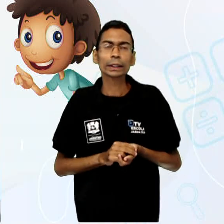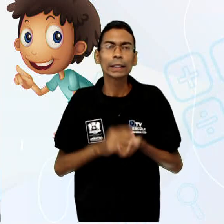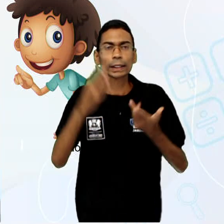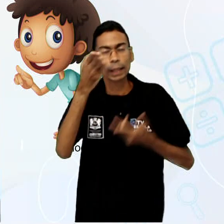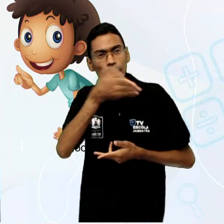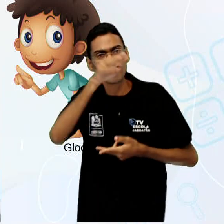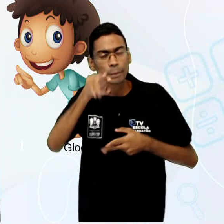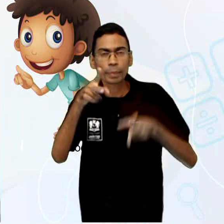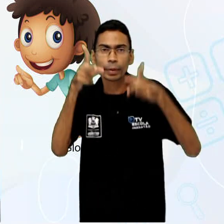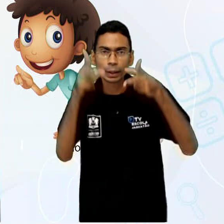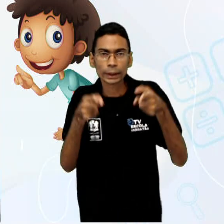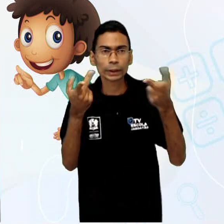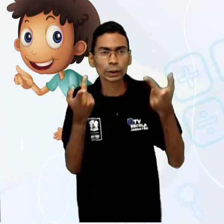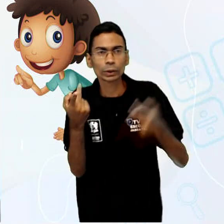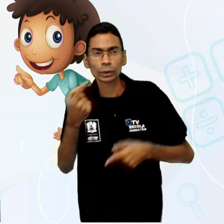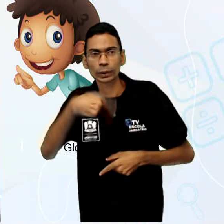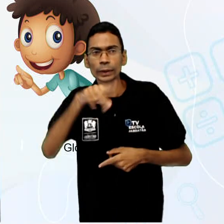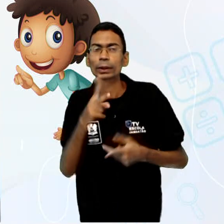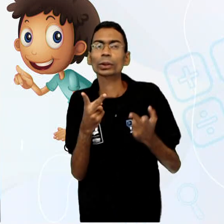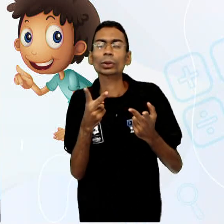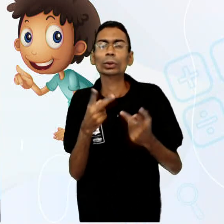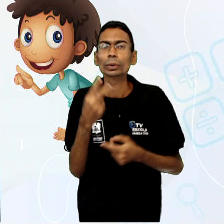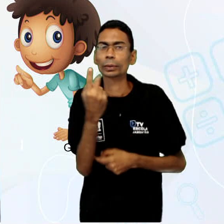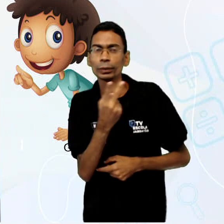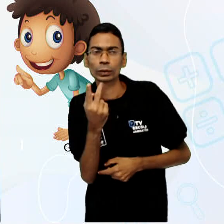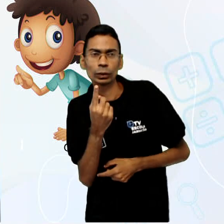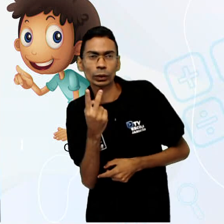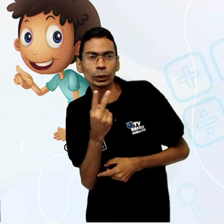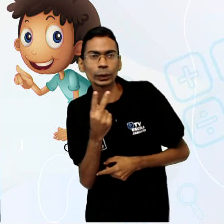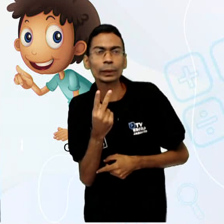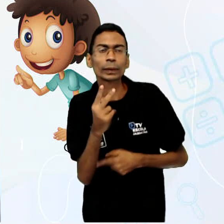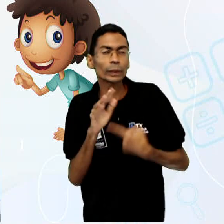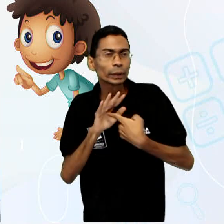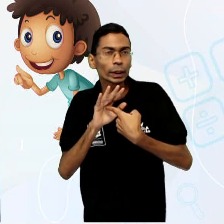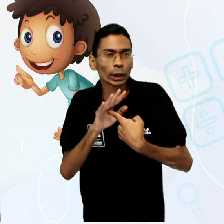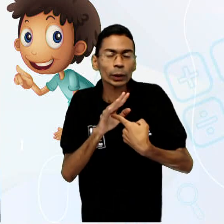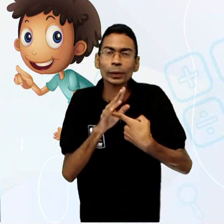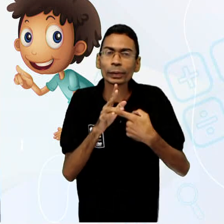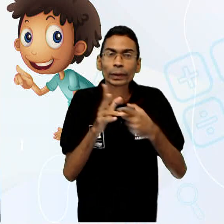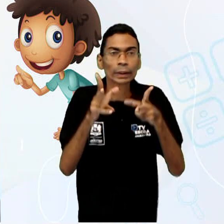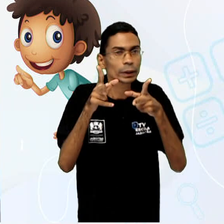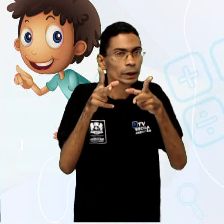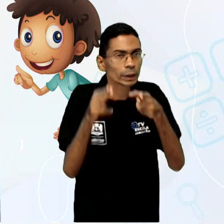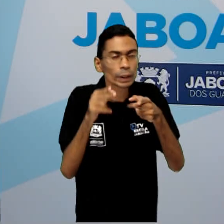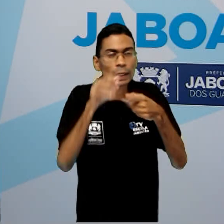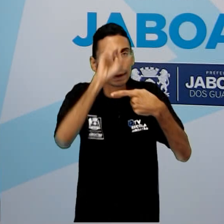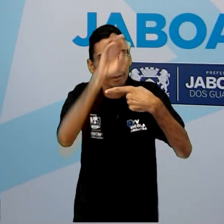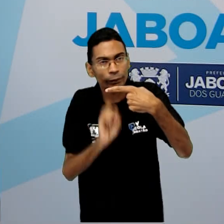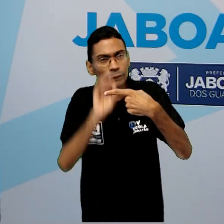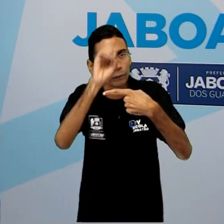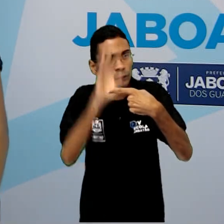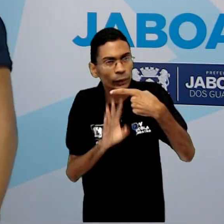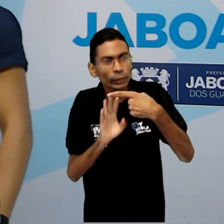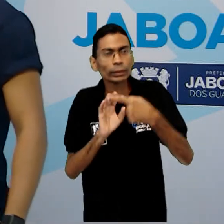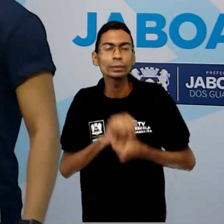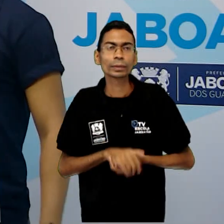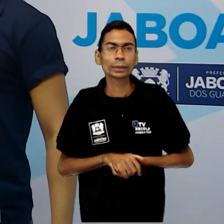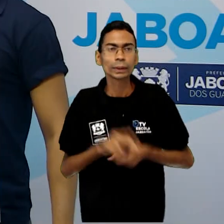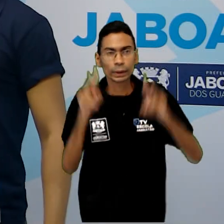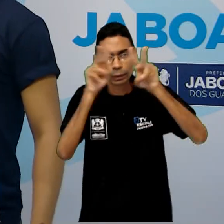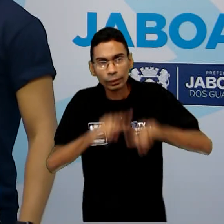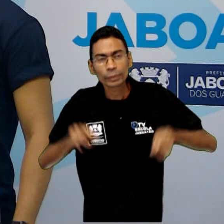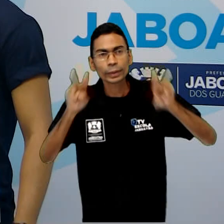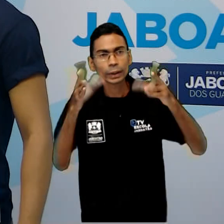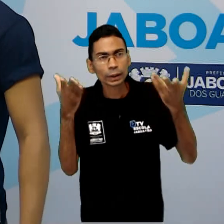indicadores na fração. Nós temos o denominador, que indica a quantidade de partes que é dividida do inteiro, e nós